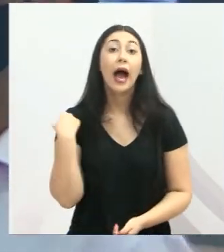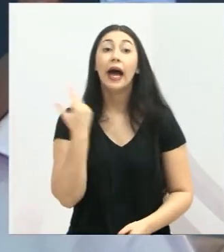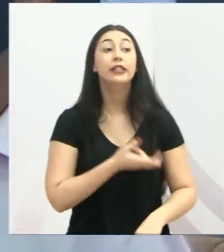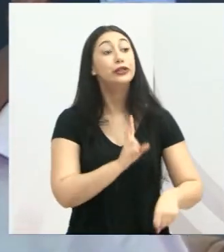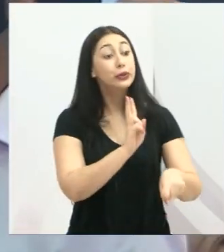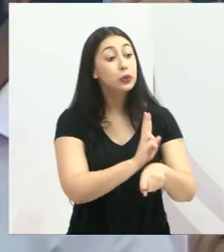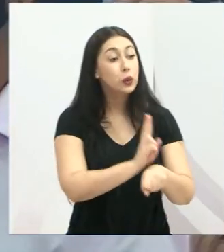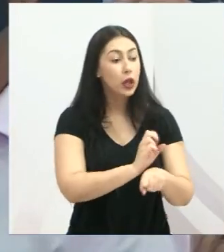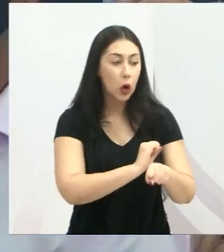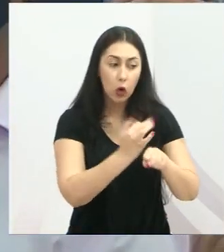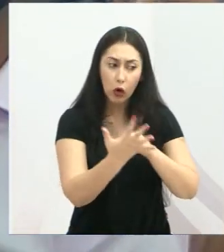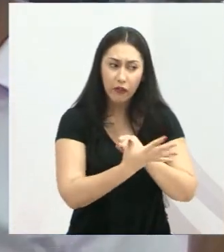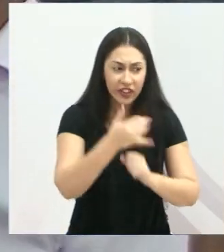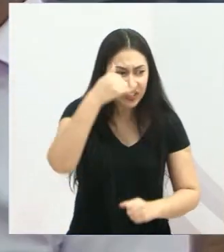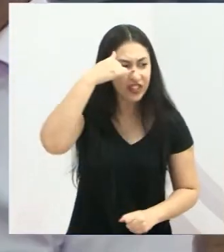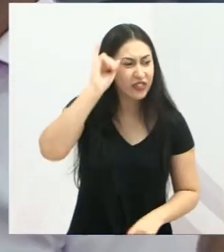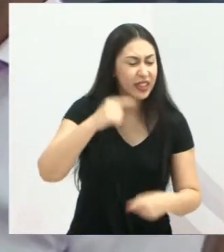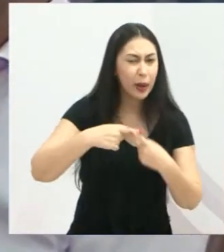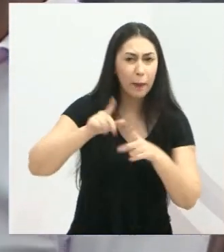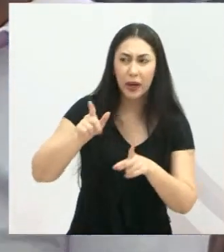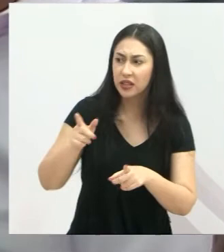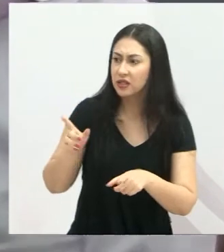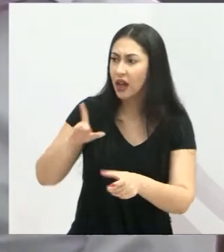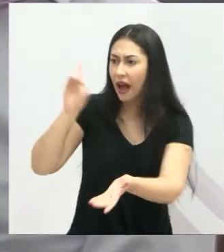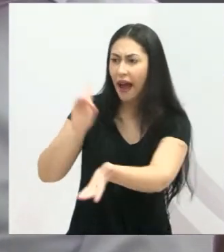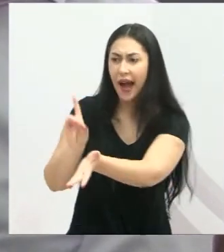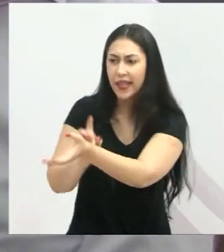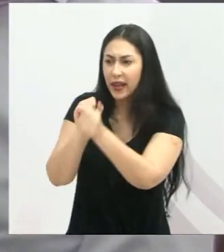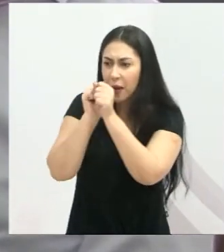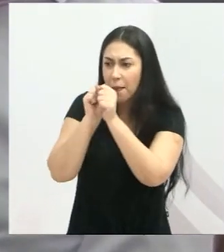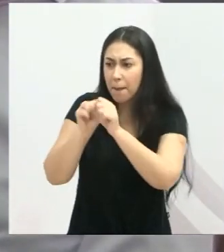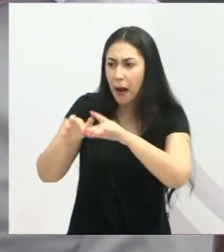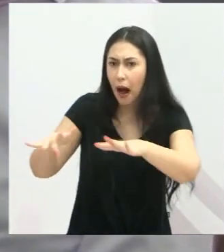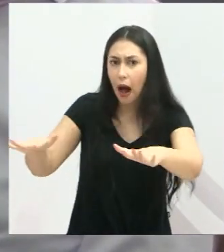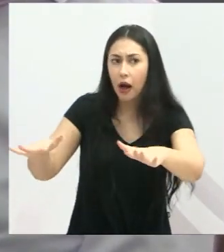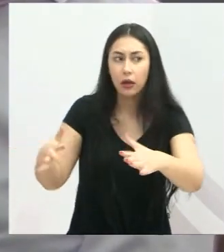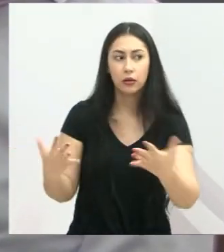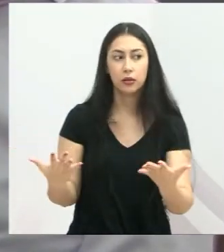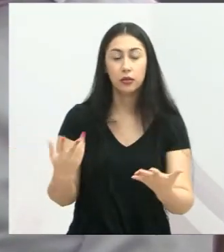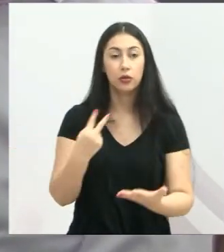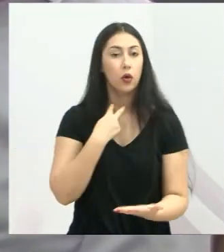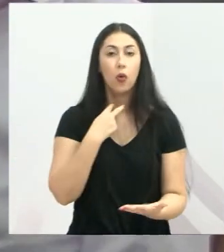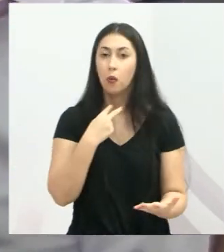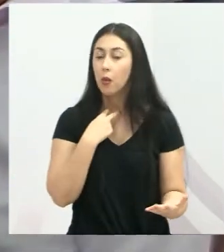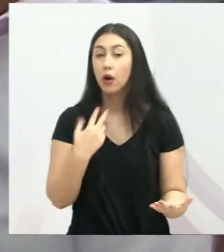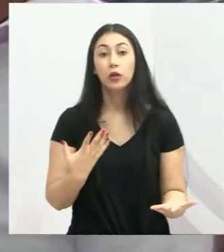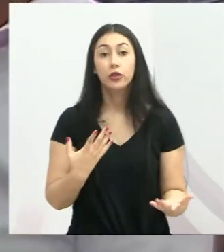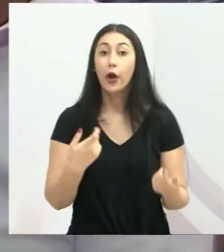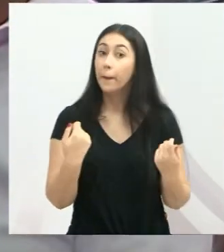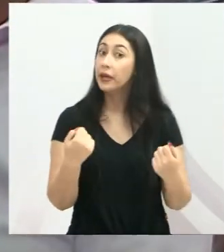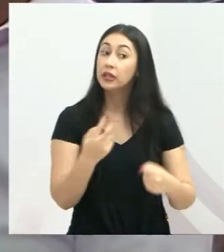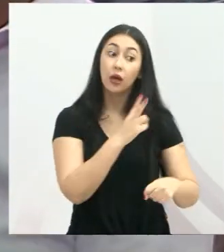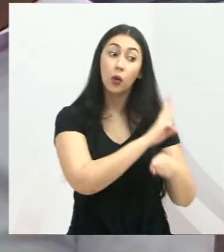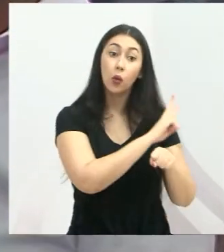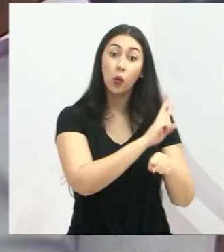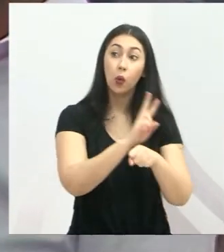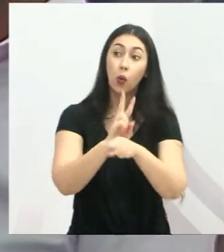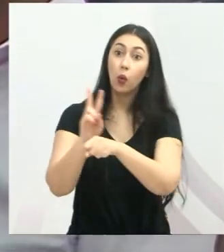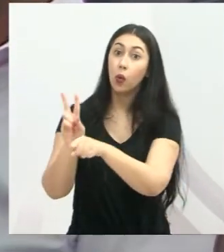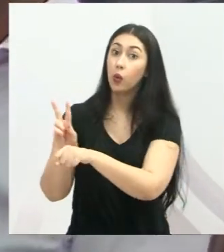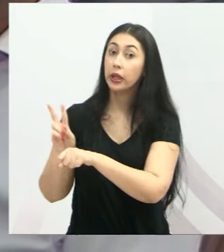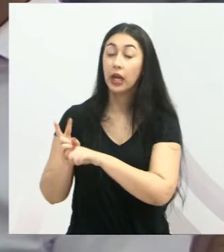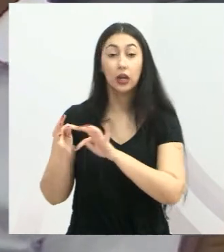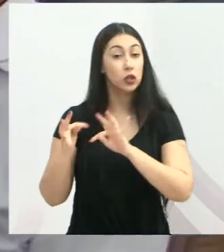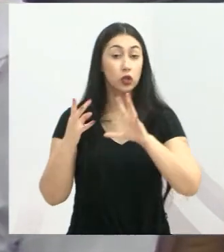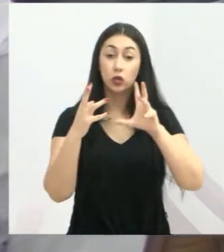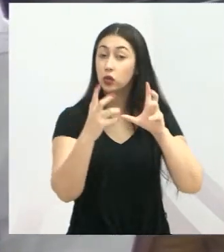e deixa a dengue proliferando. Então não tem jeito, são vários filhos que têm que ter atenção.